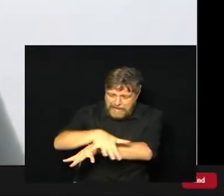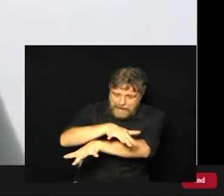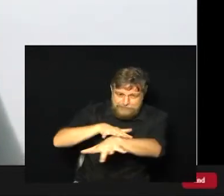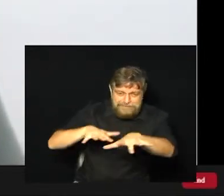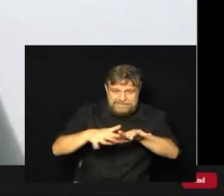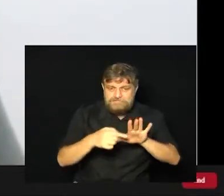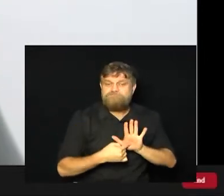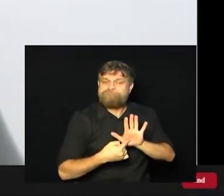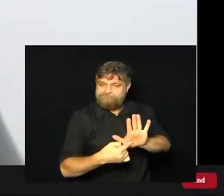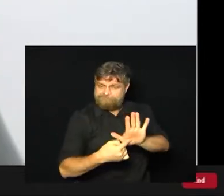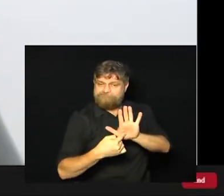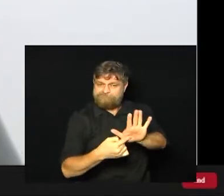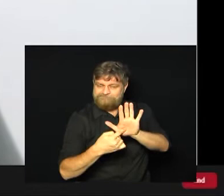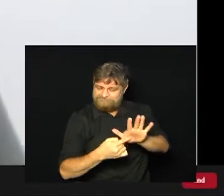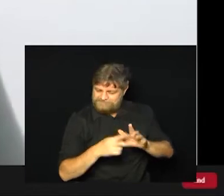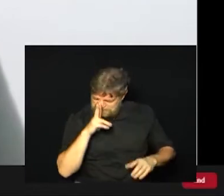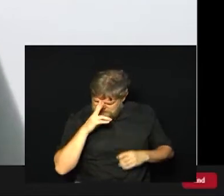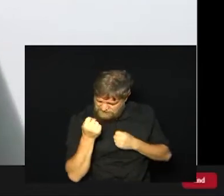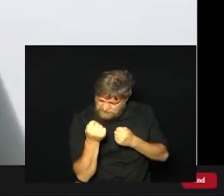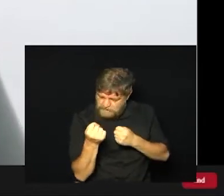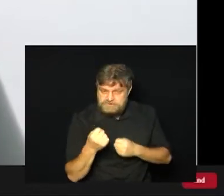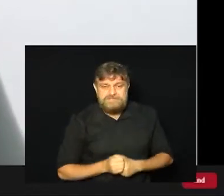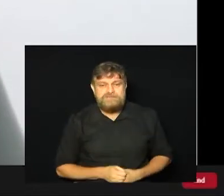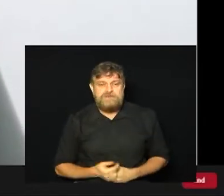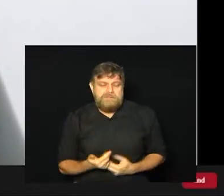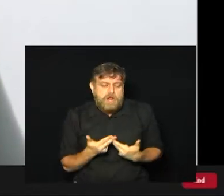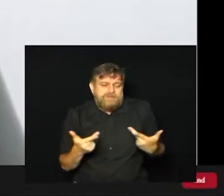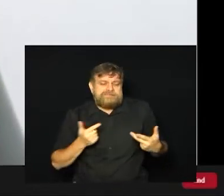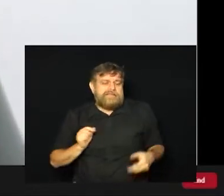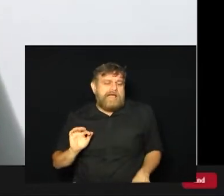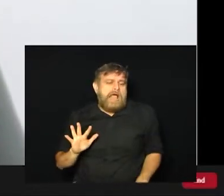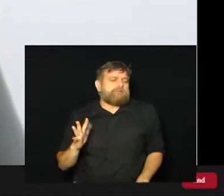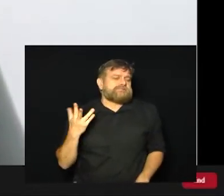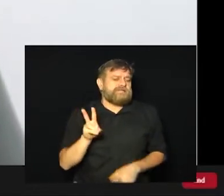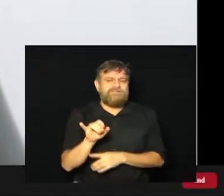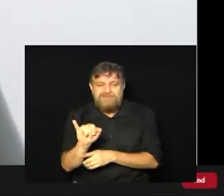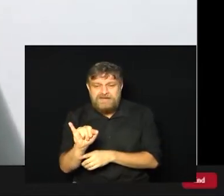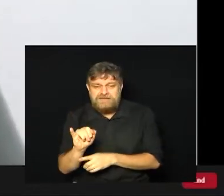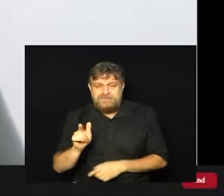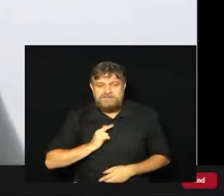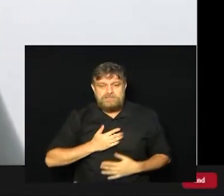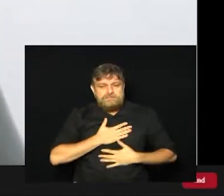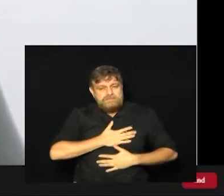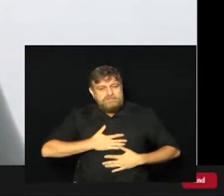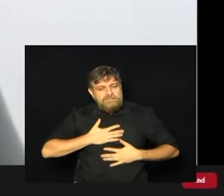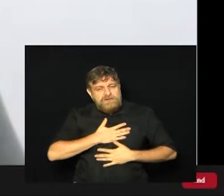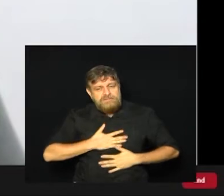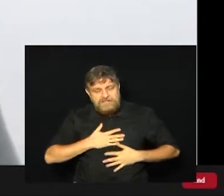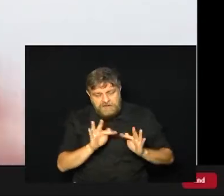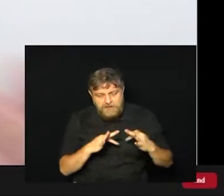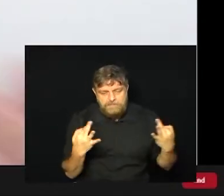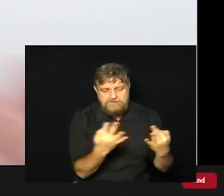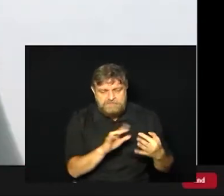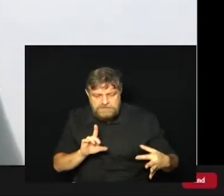isso, né, de forma muito intensa, que não é algo que vai acontecer. Poxa, se faz bem estar com a